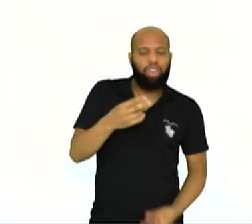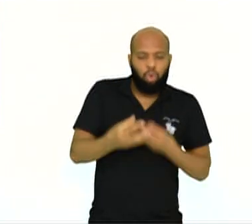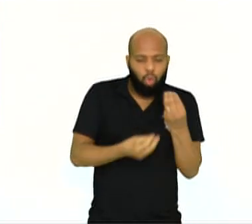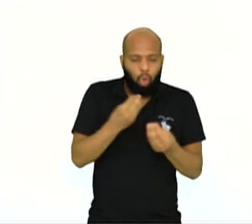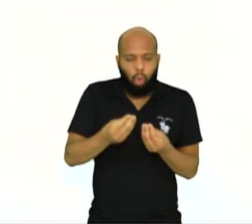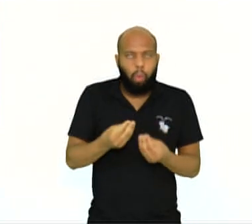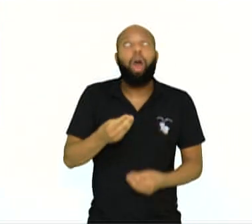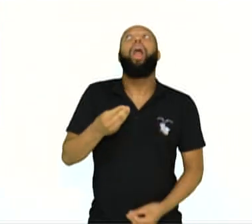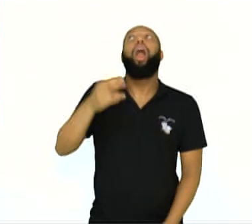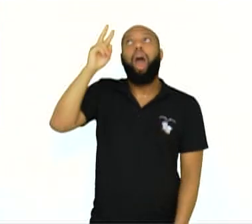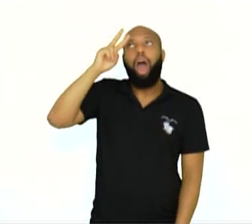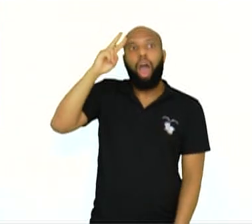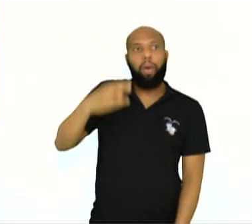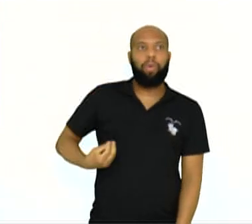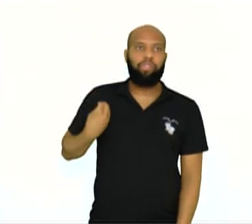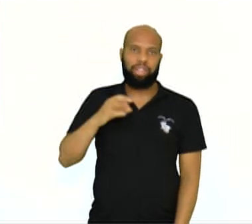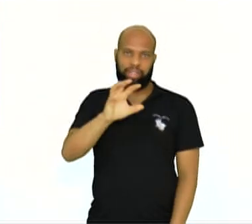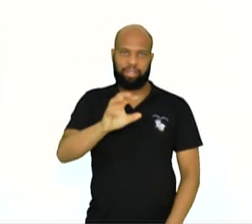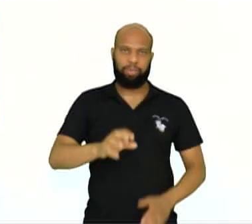viveram.